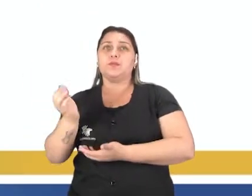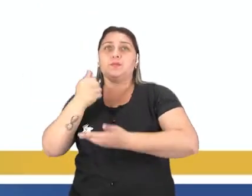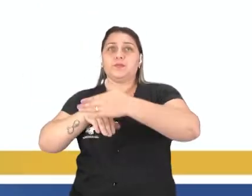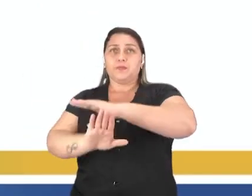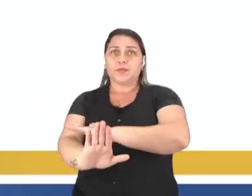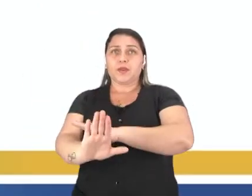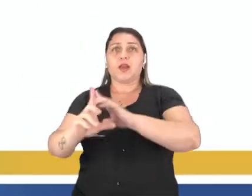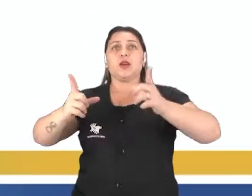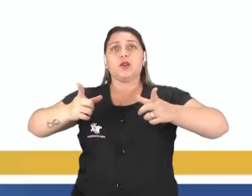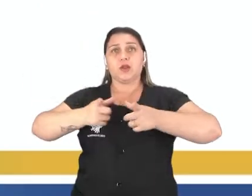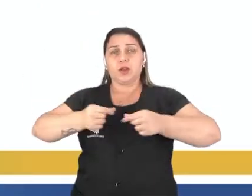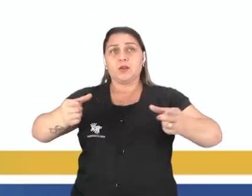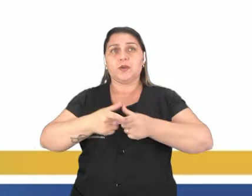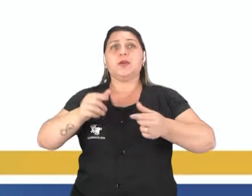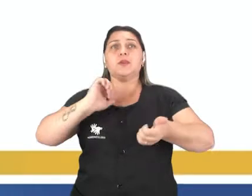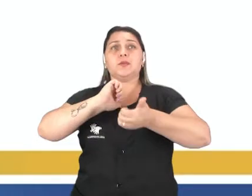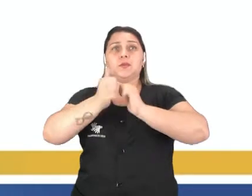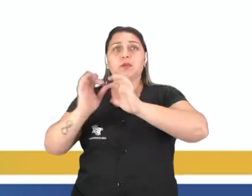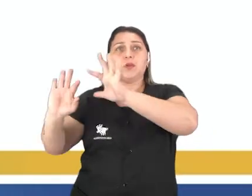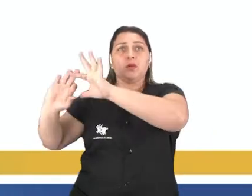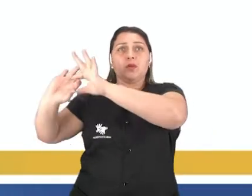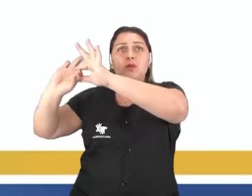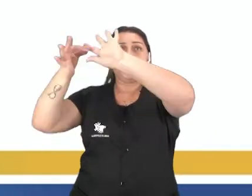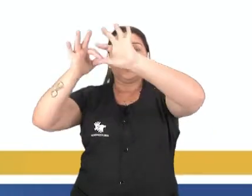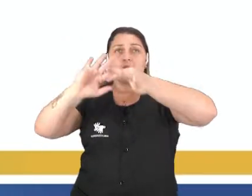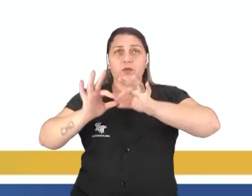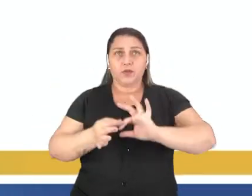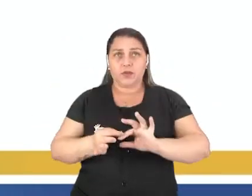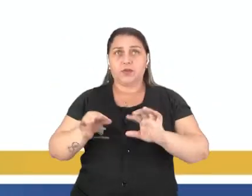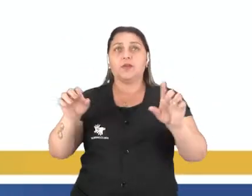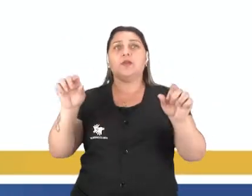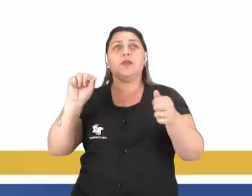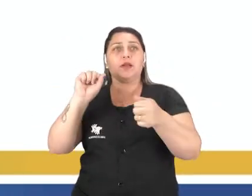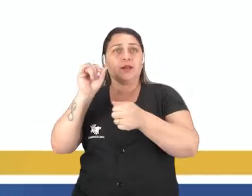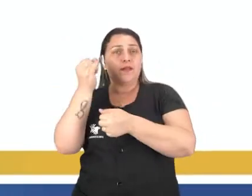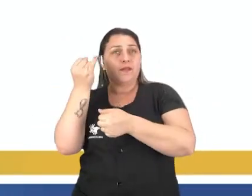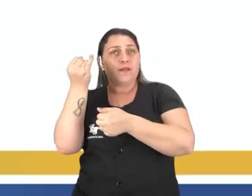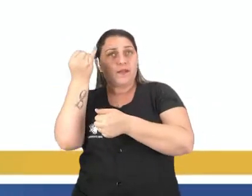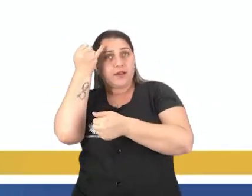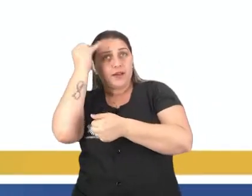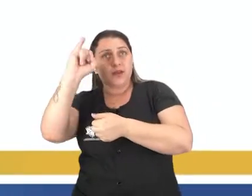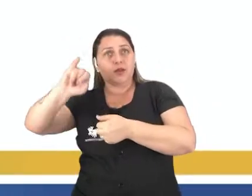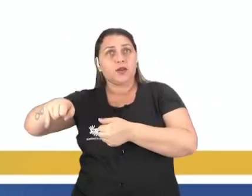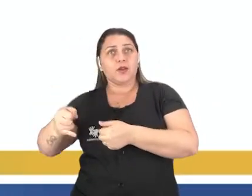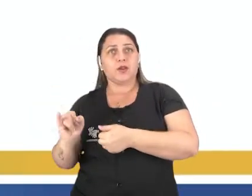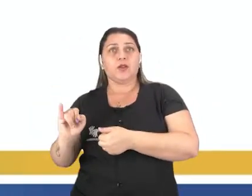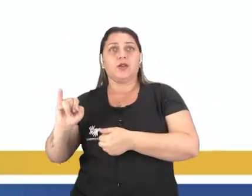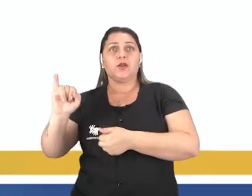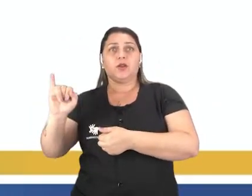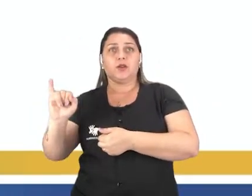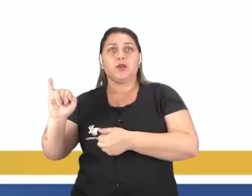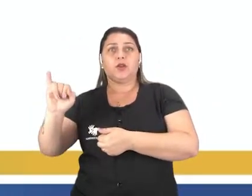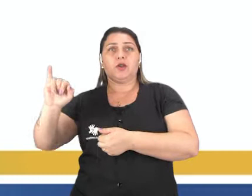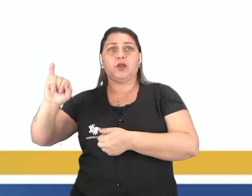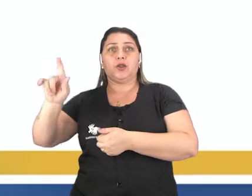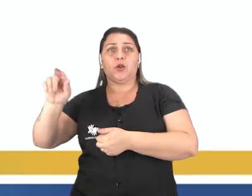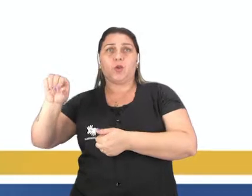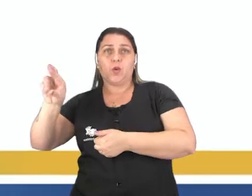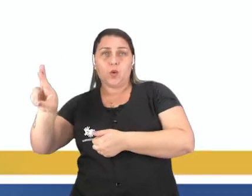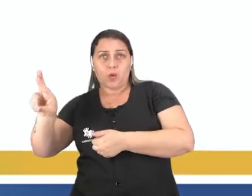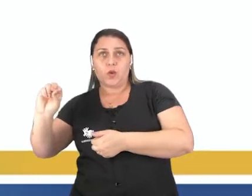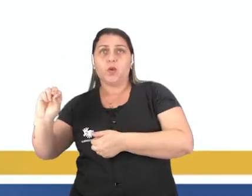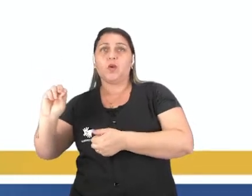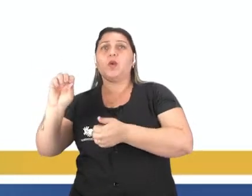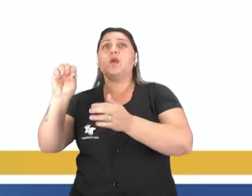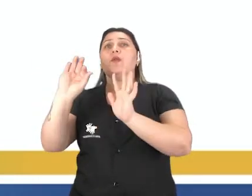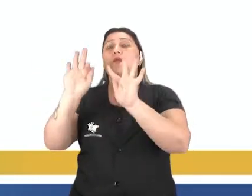marcial japonesa e esporte olímpico criado por Jigoro Kano, né? No final do século XIX, a partir de